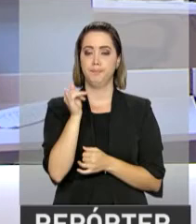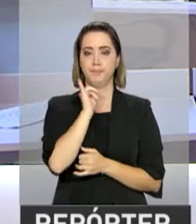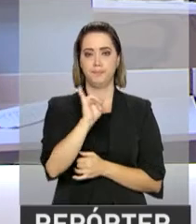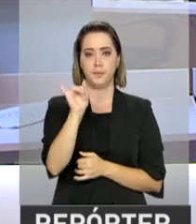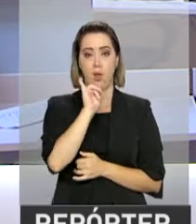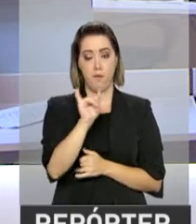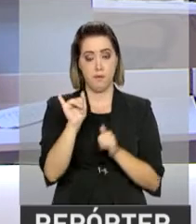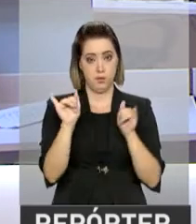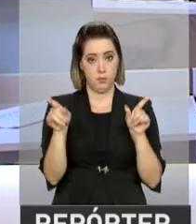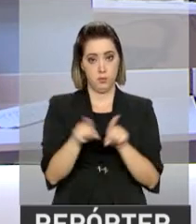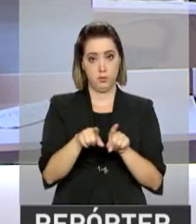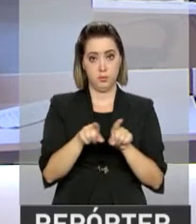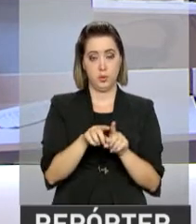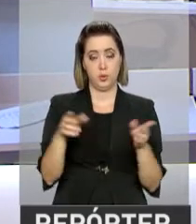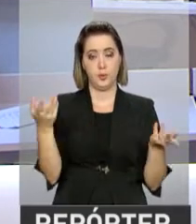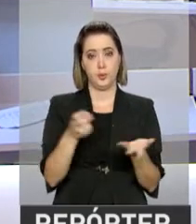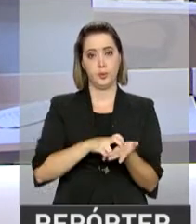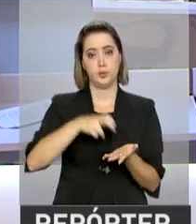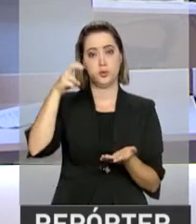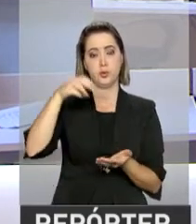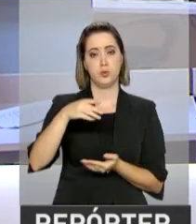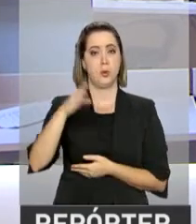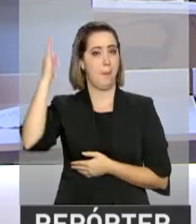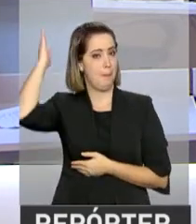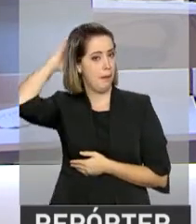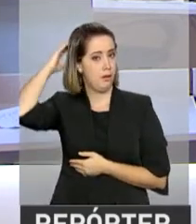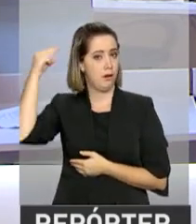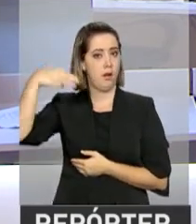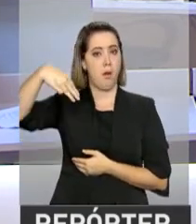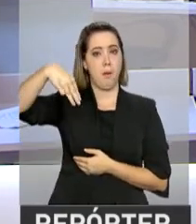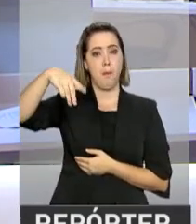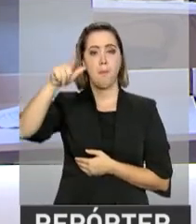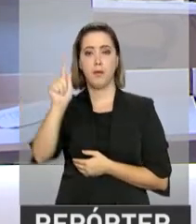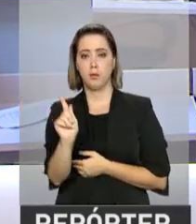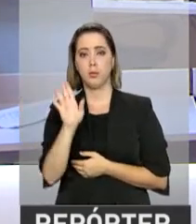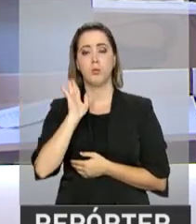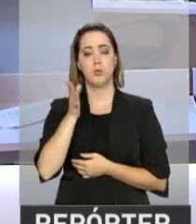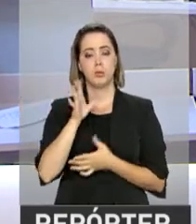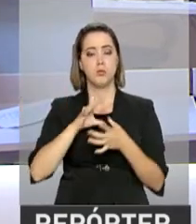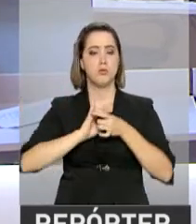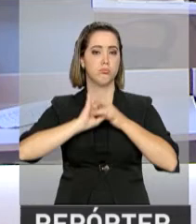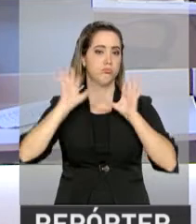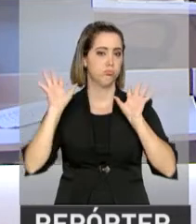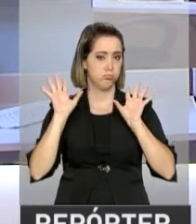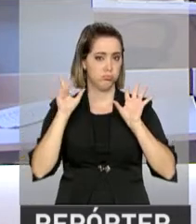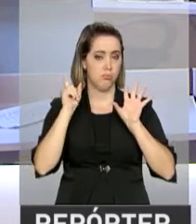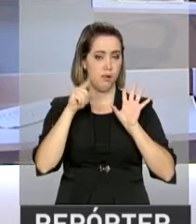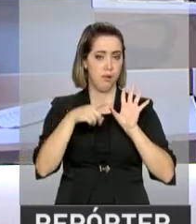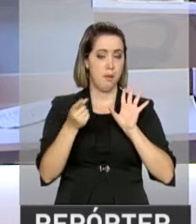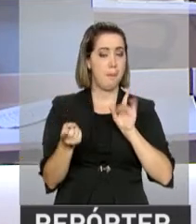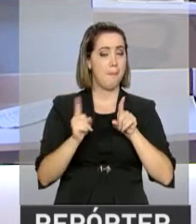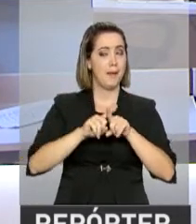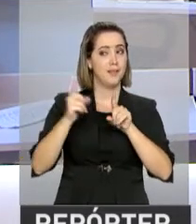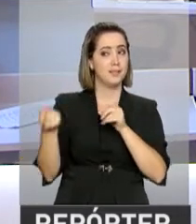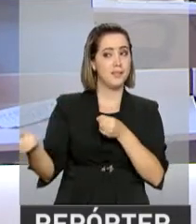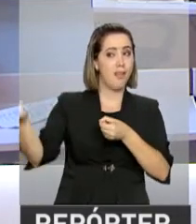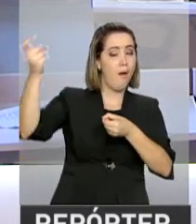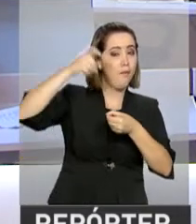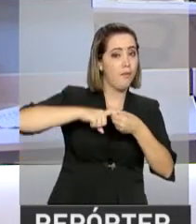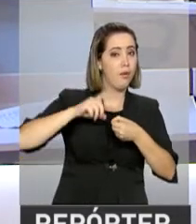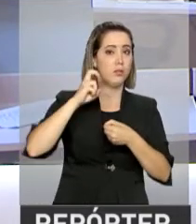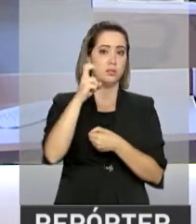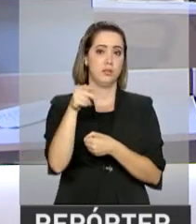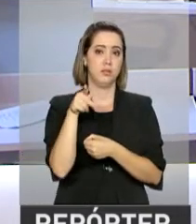na manhã de hoje o fluxo no sentido paraná mato grosso foi restabelecido no sentido contrário ainda a cerca de cinco